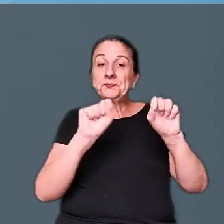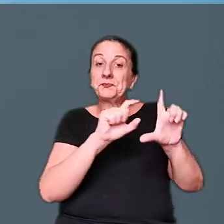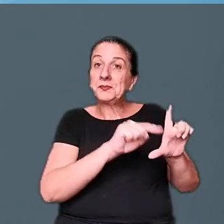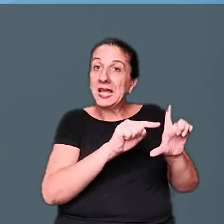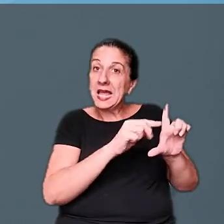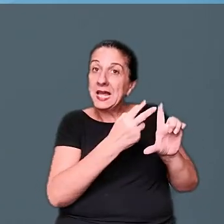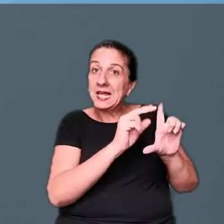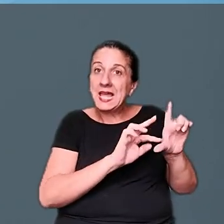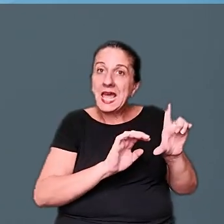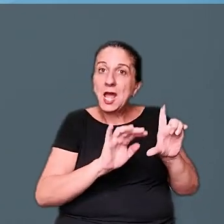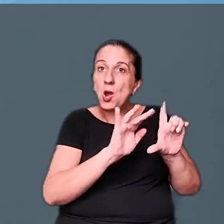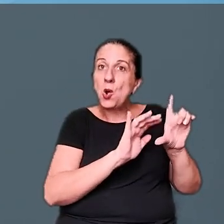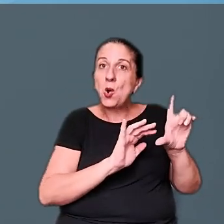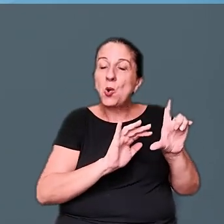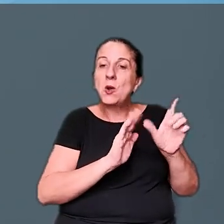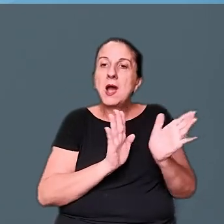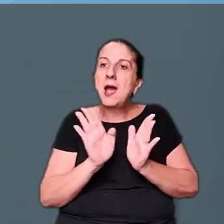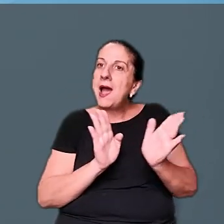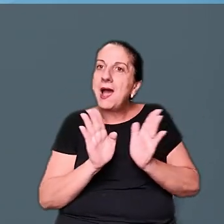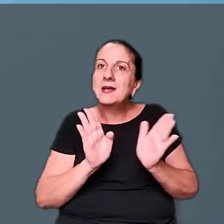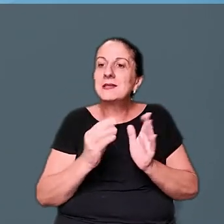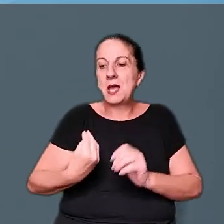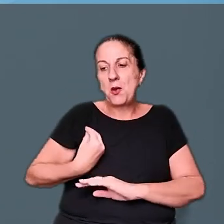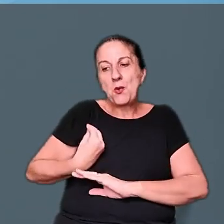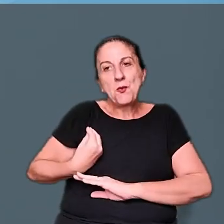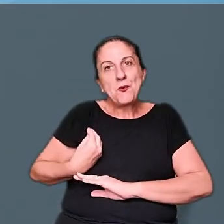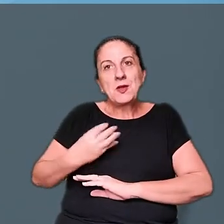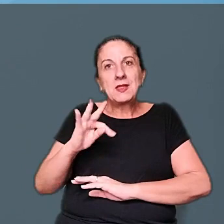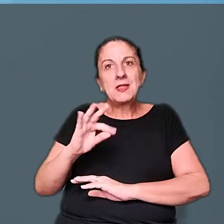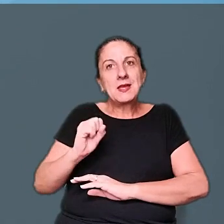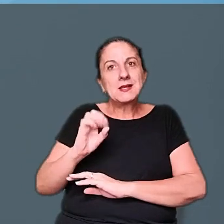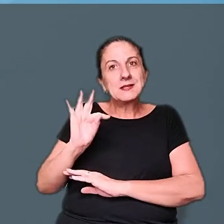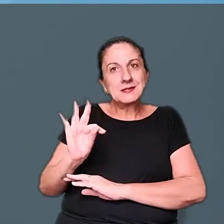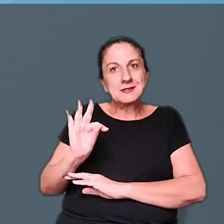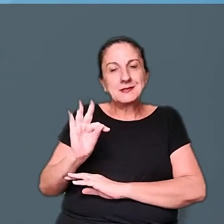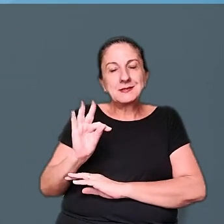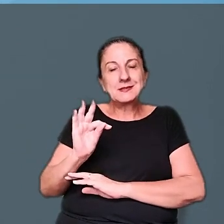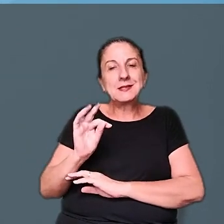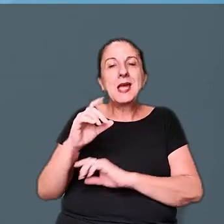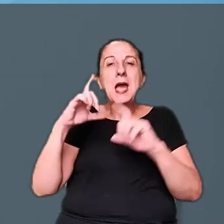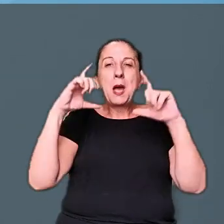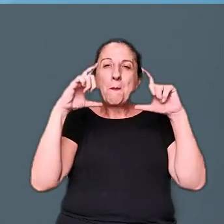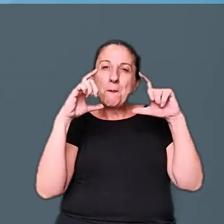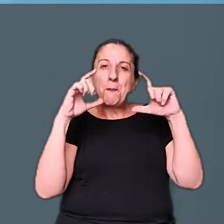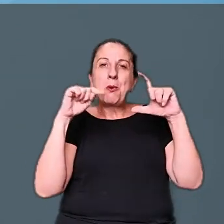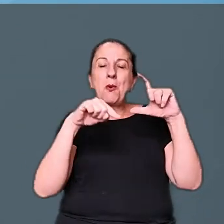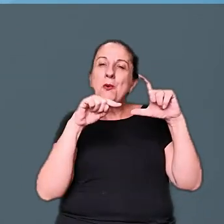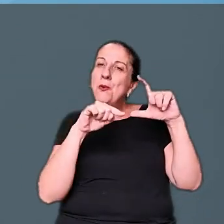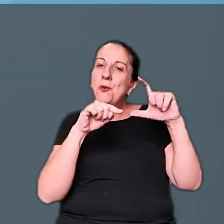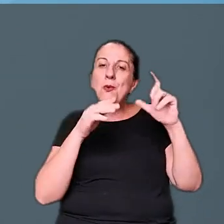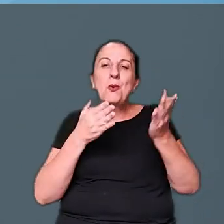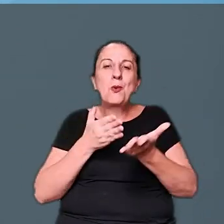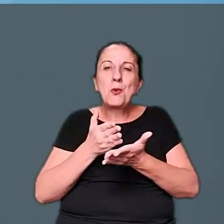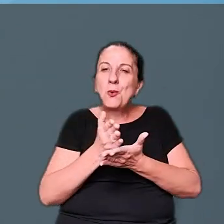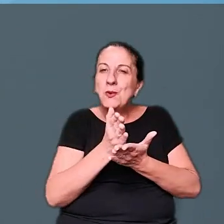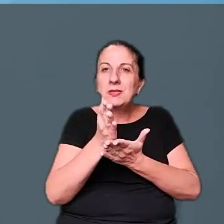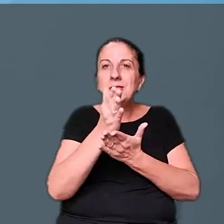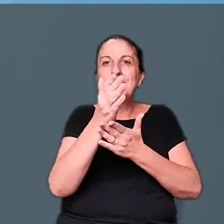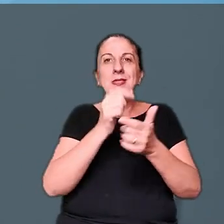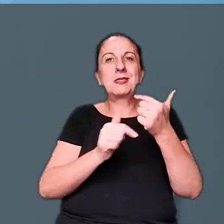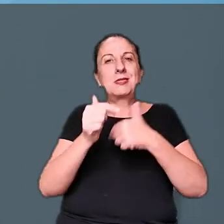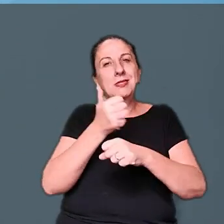QR Code que aparece na tela dá acesso às biografias de integrantes do TST. Aponte a câmera do seu celular e conheça a